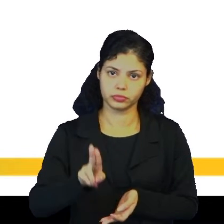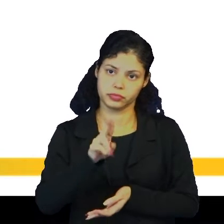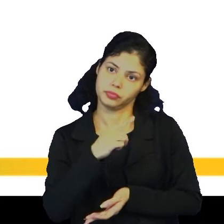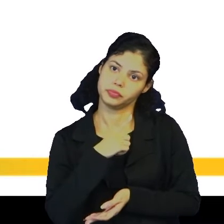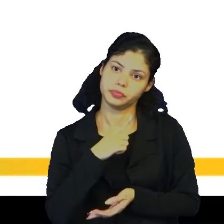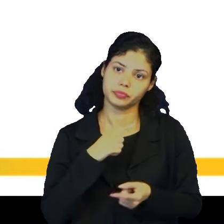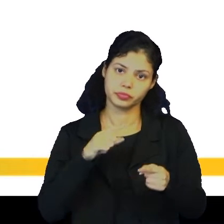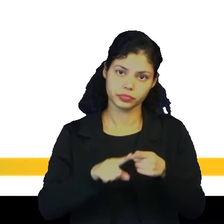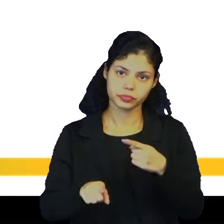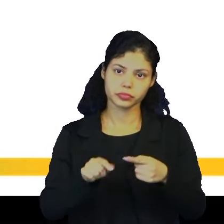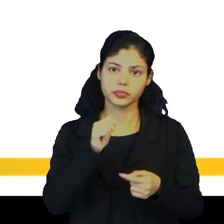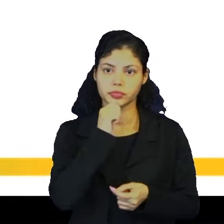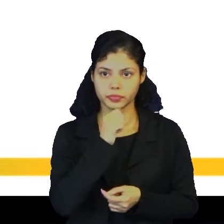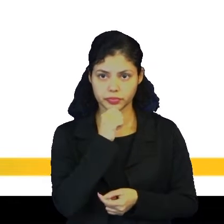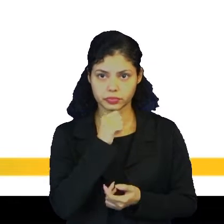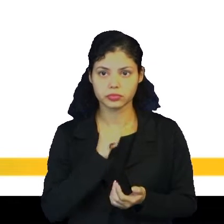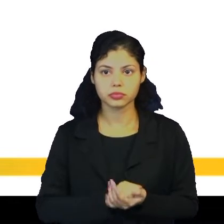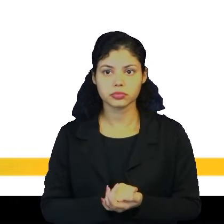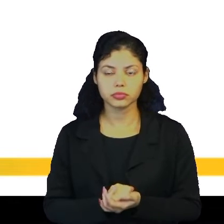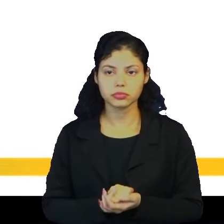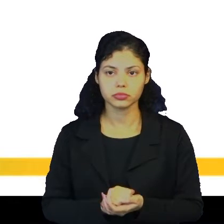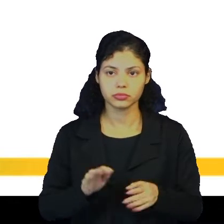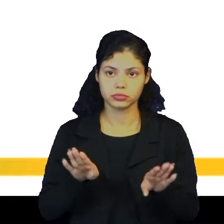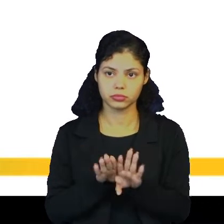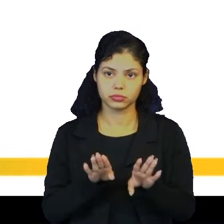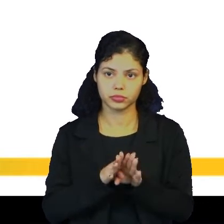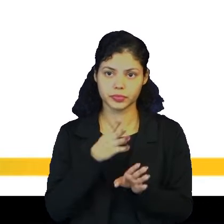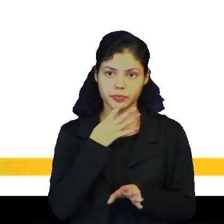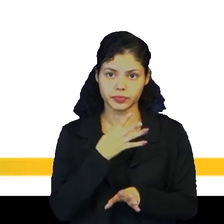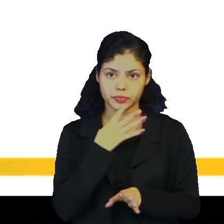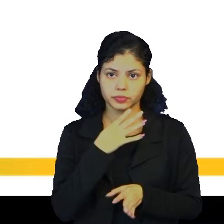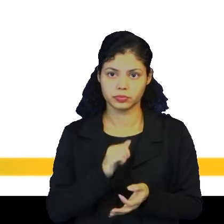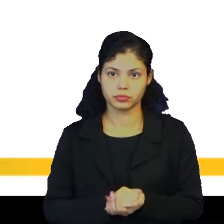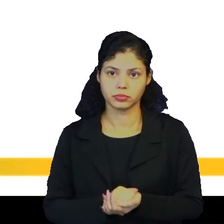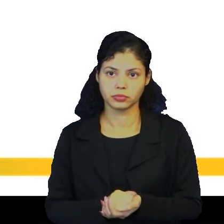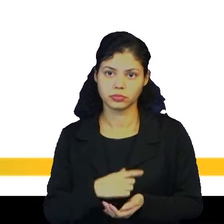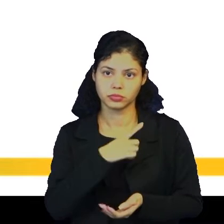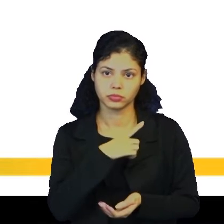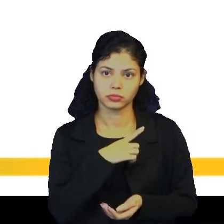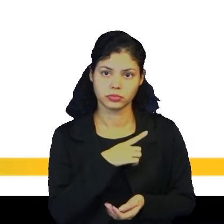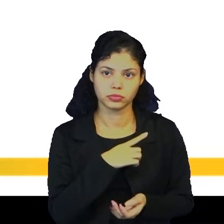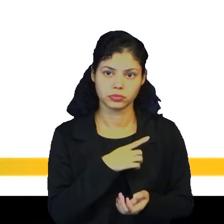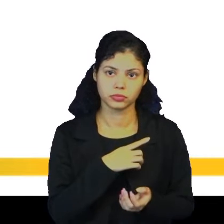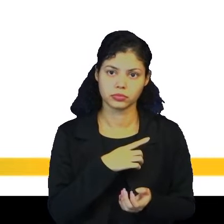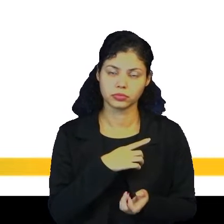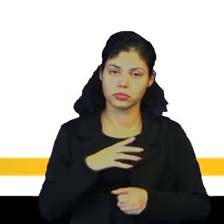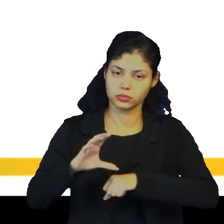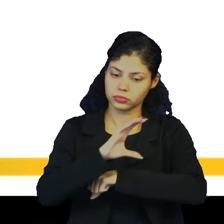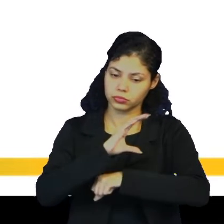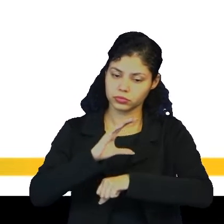que violem os direitos fundamentais que lhes sejam reconhecidos pela Constituição ou pela lei.